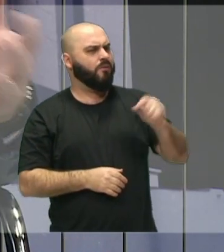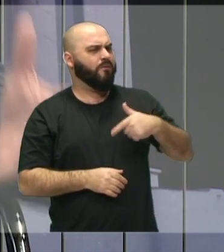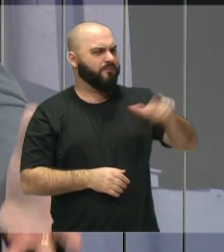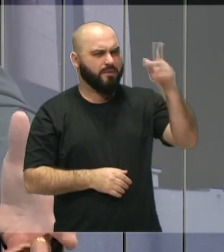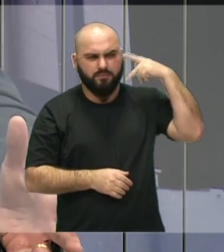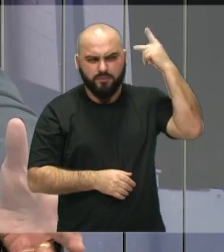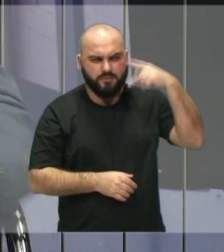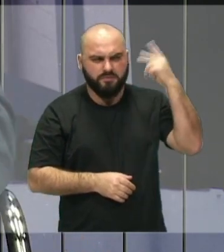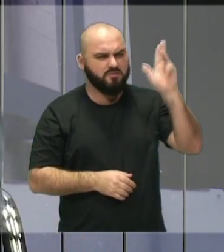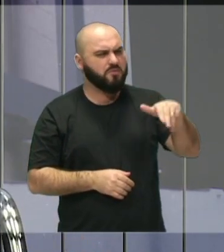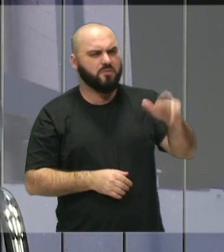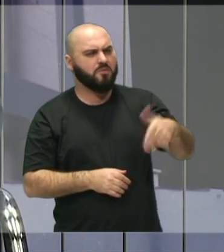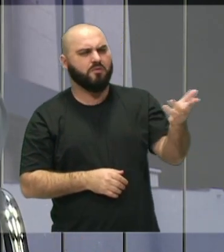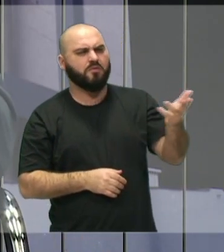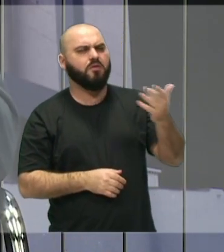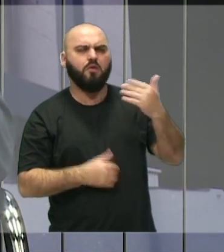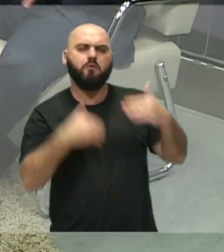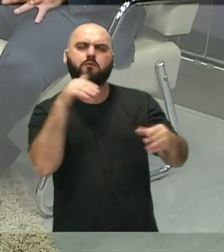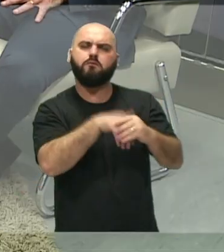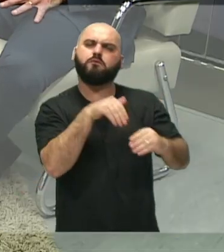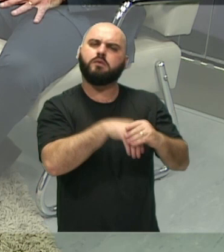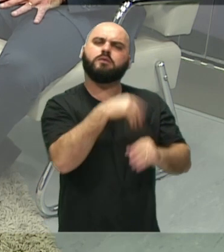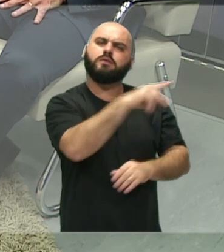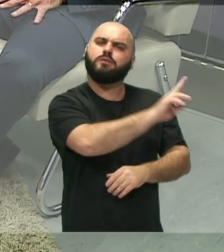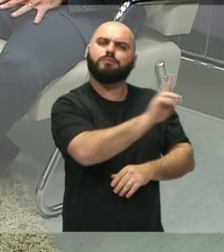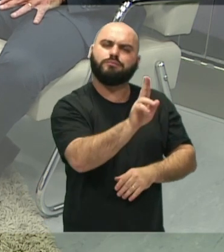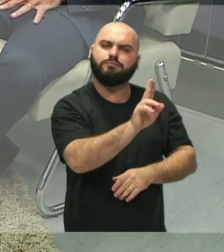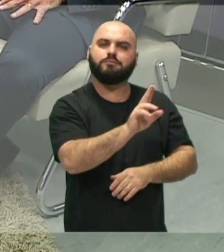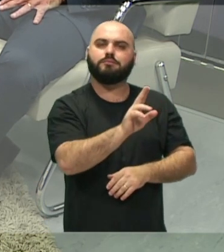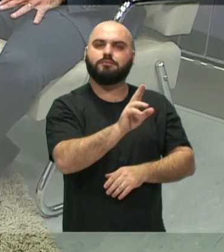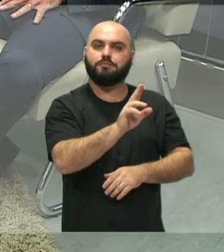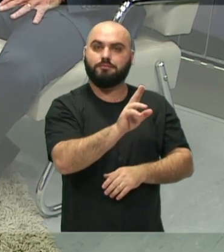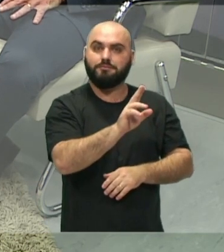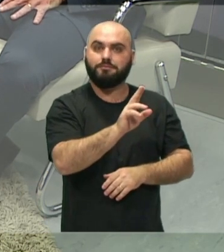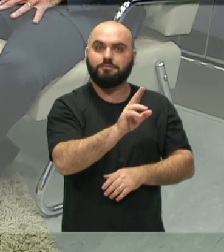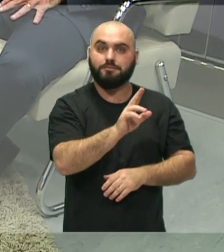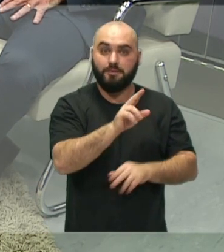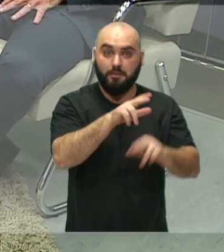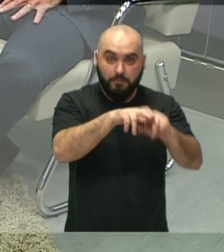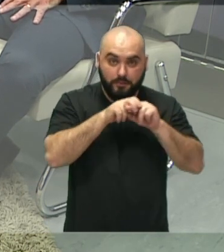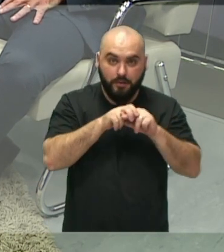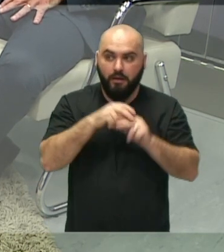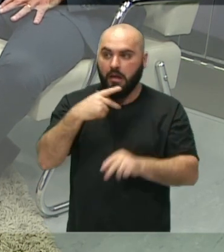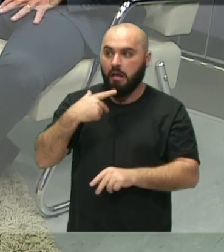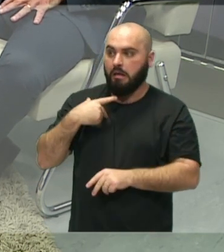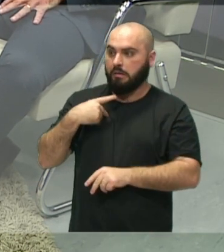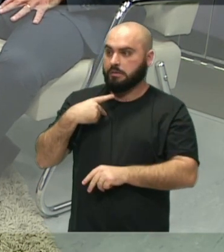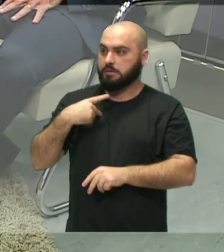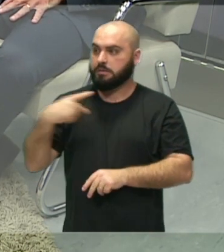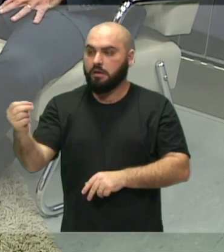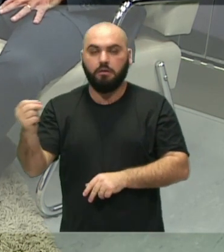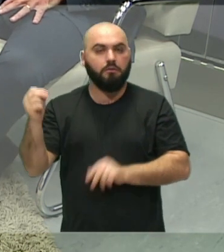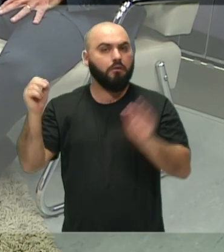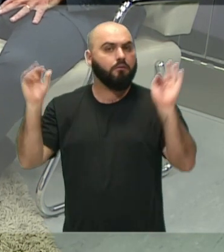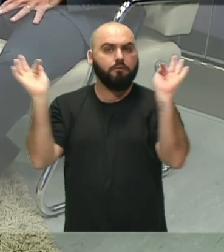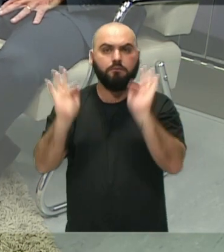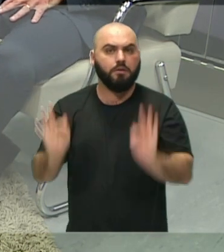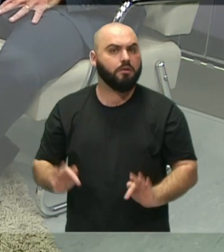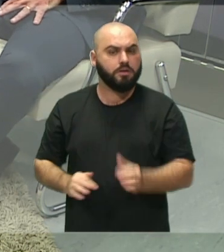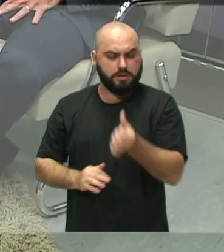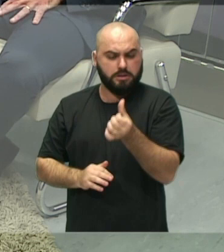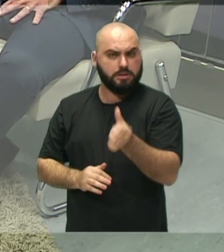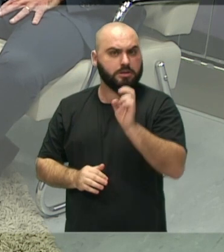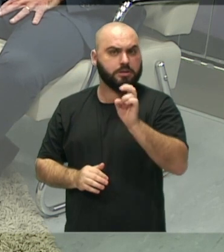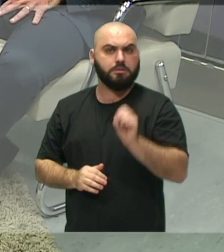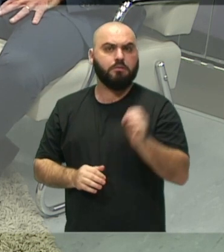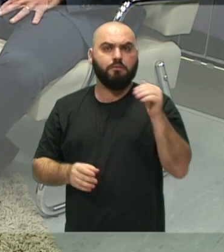Nunca que eu ia esperar isso dele, mas eu vou dar um voto de confiança para ele. Então eu saí daquele pleito satisfeito com meus 650